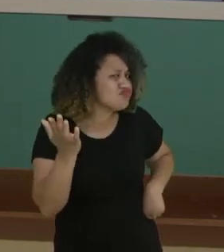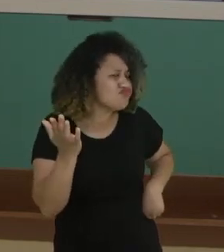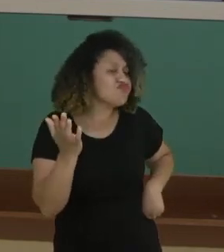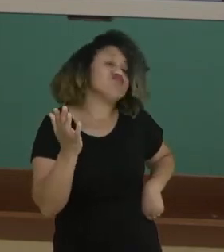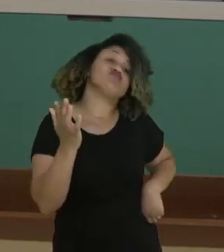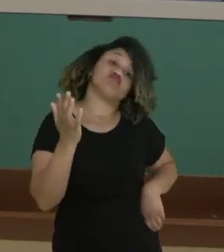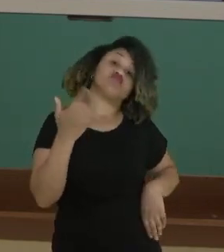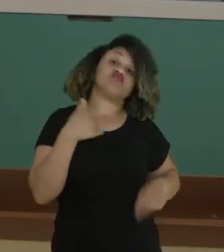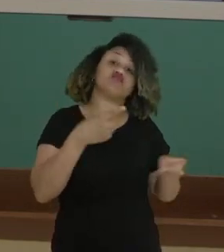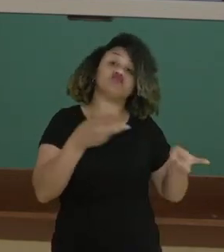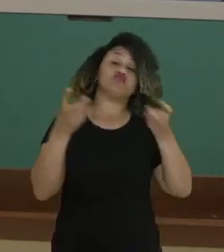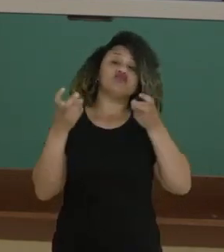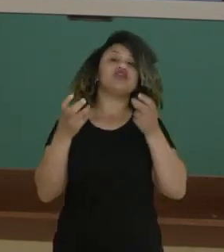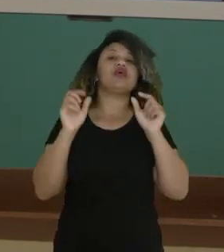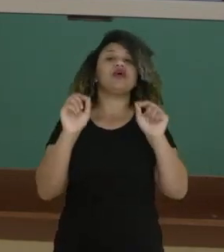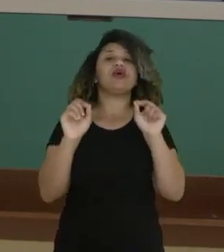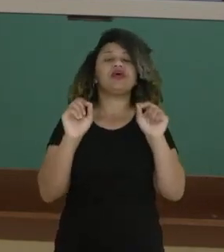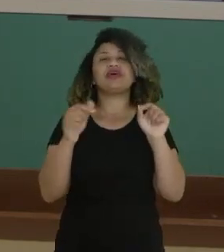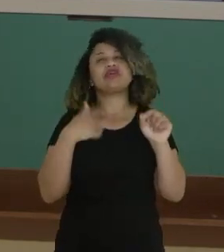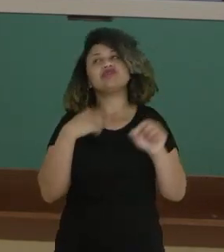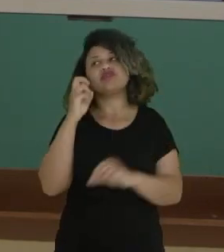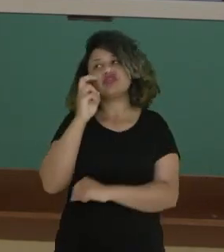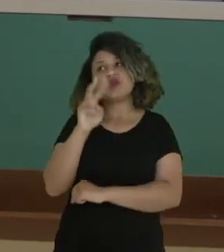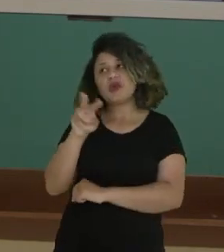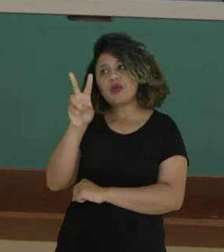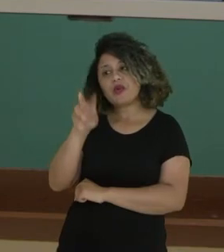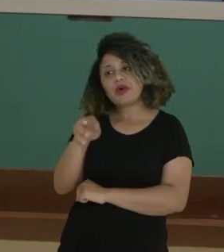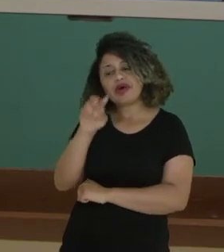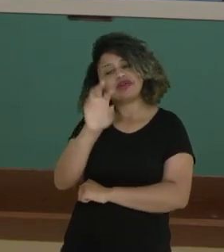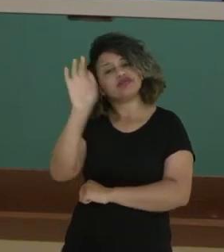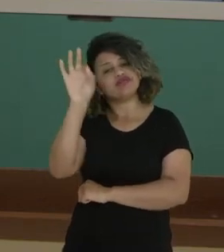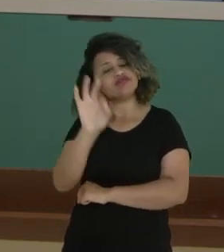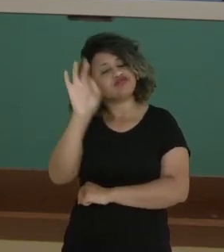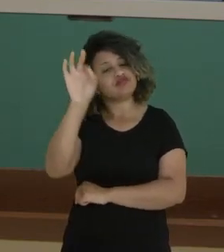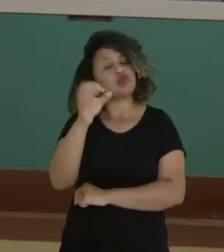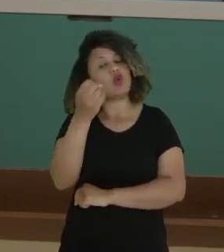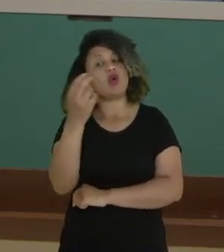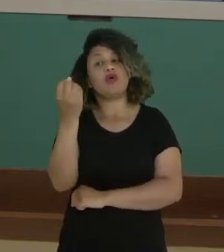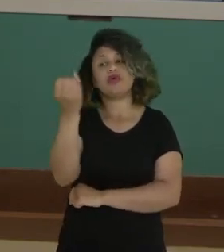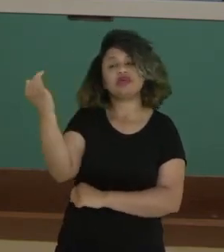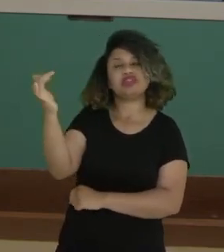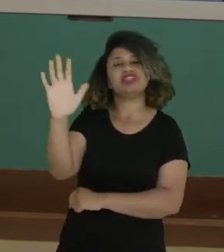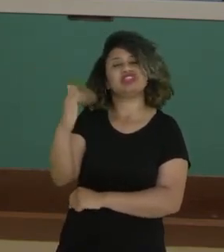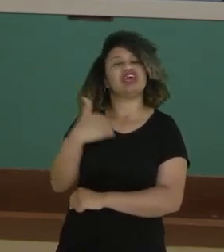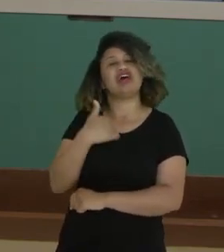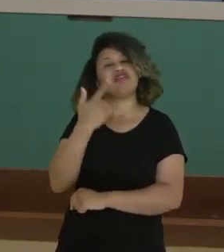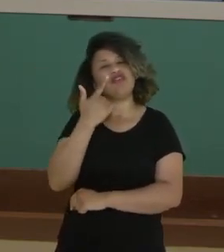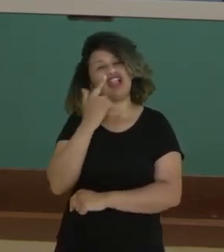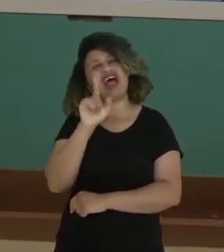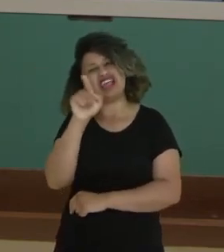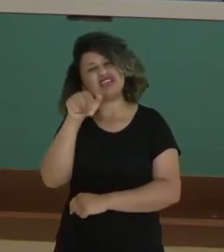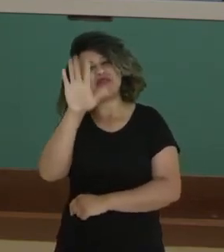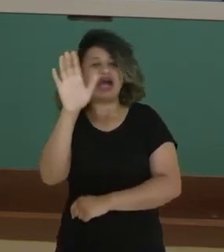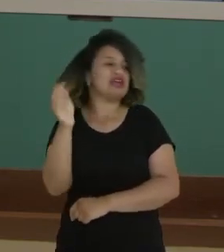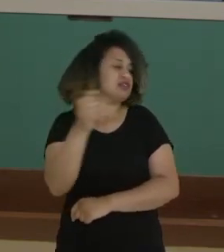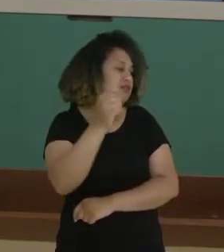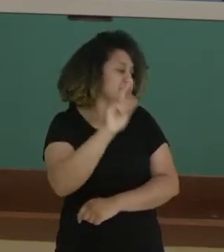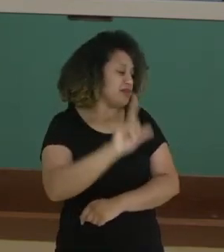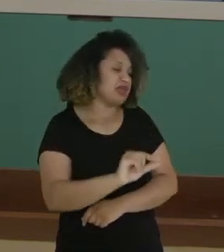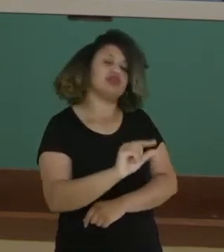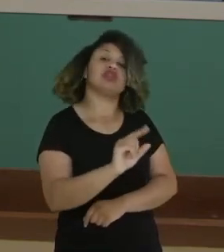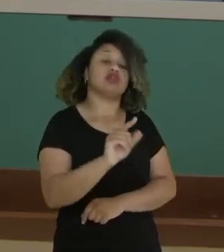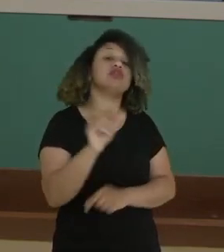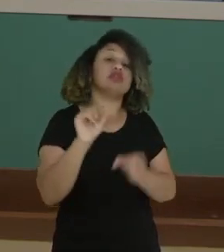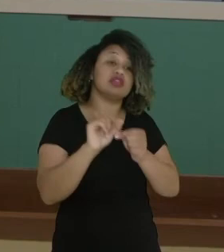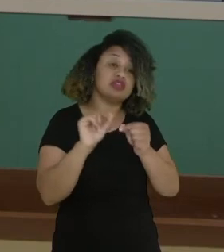veja como não dá para a gente estar olhando ali a porcentagem ou a quantidade e determinar qual é maior. Tem que fazer a conta mesmo para